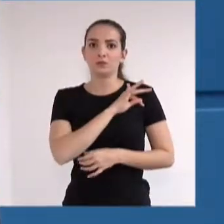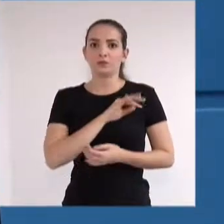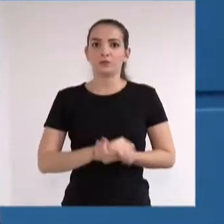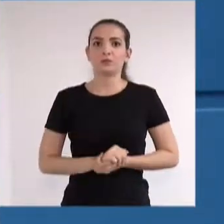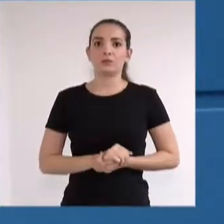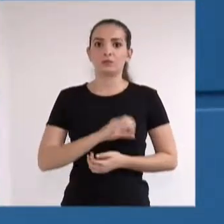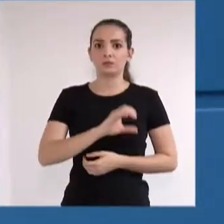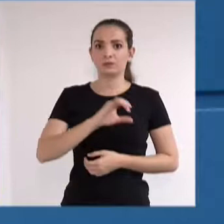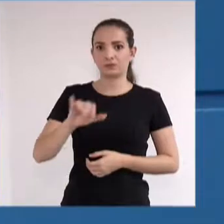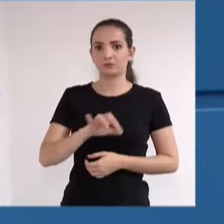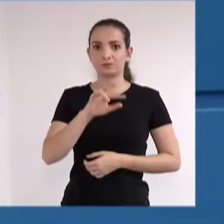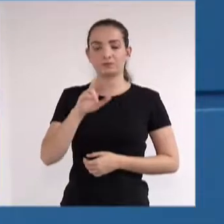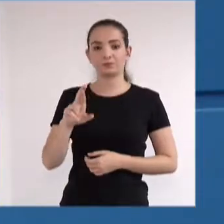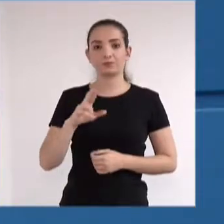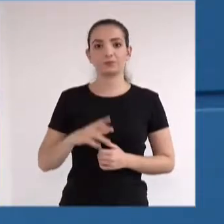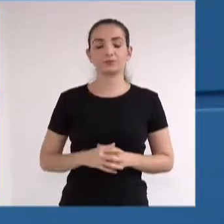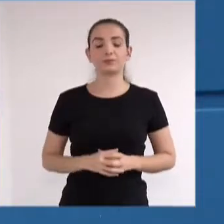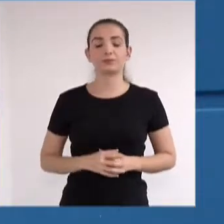Justiça,